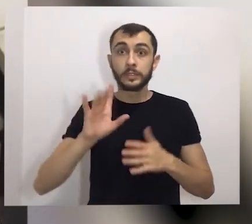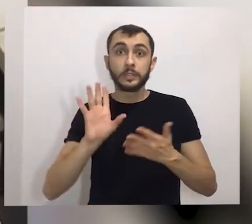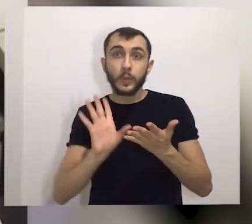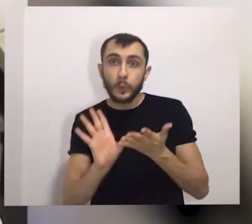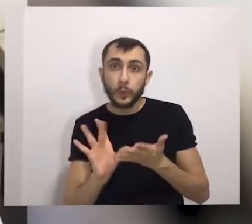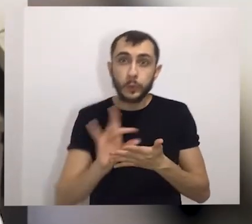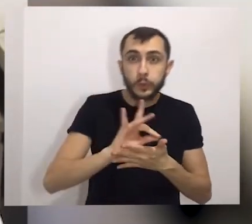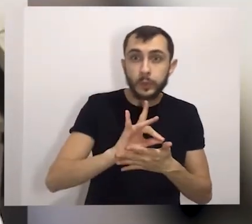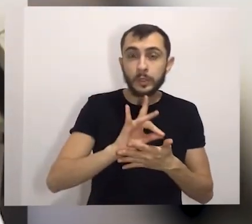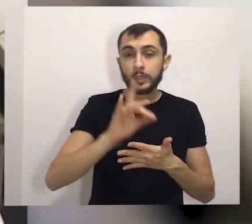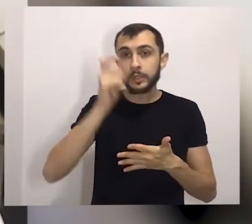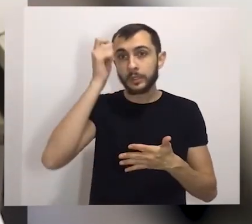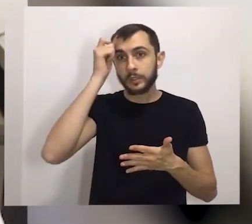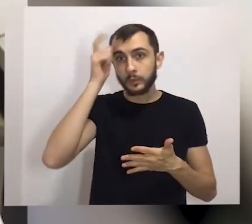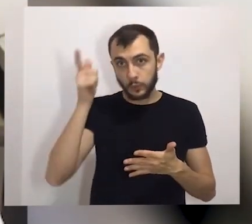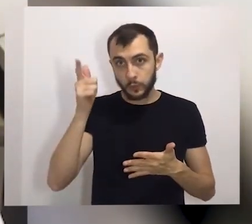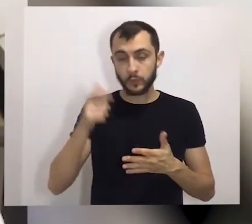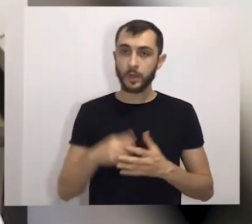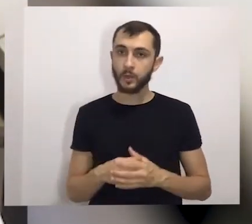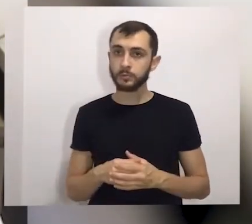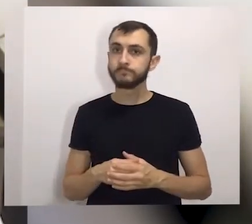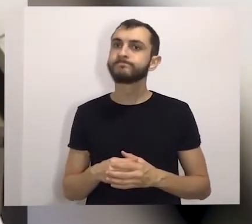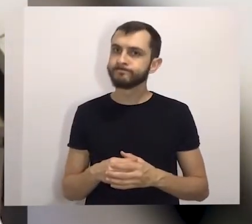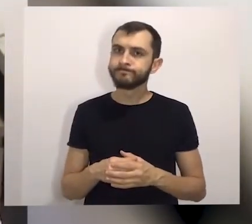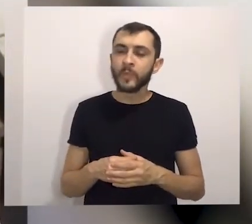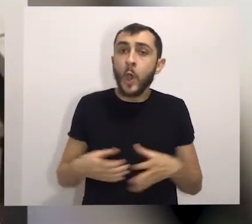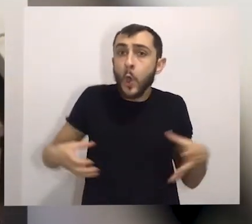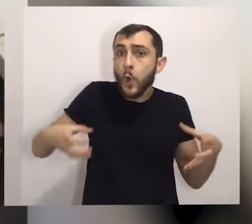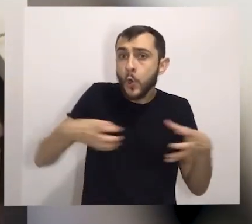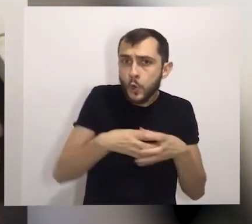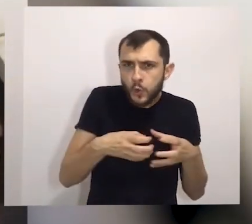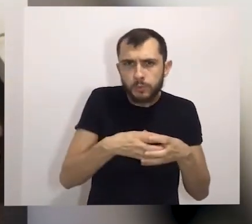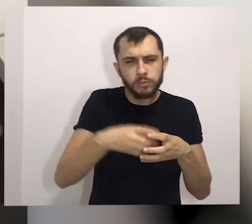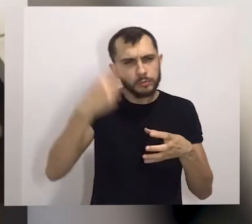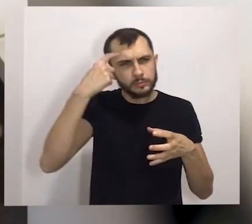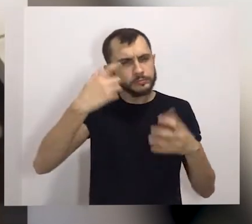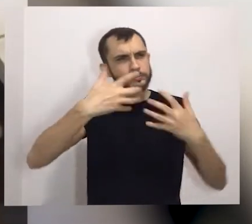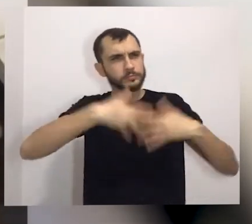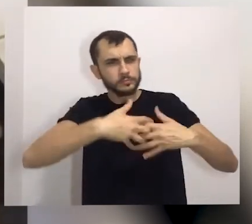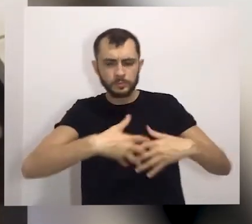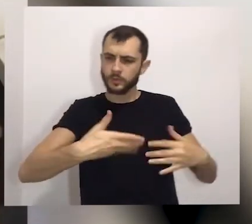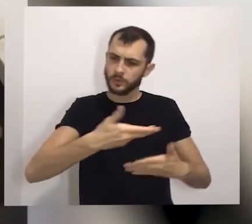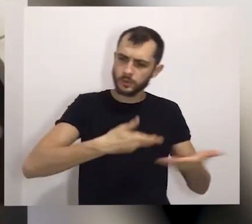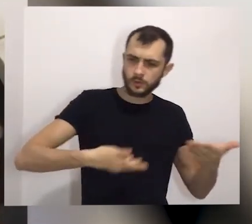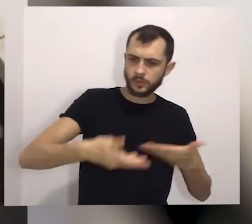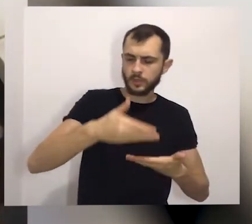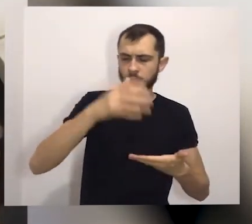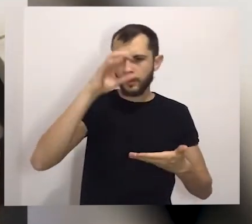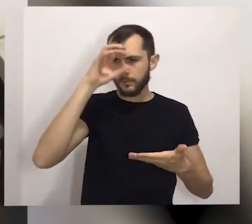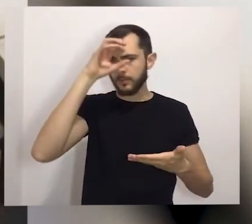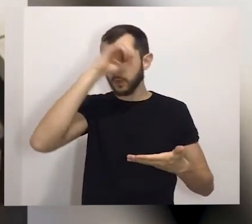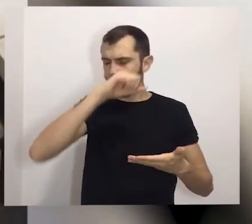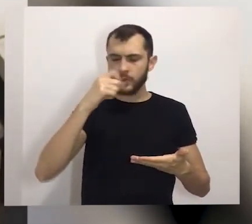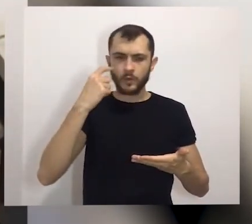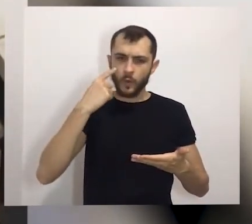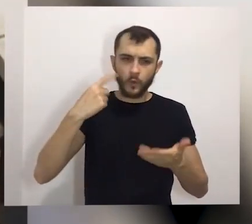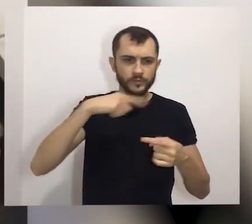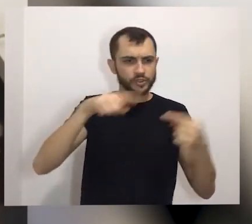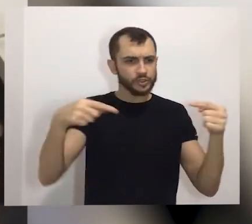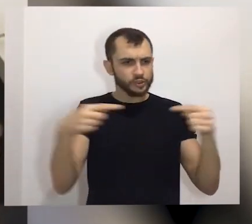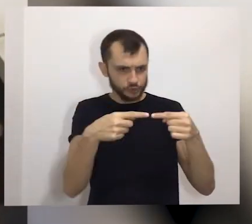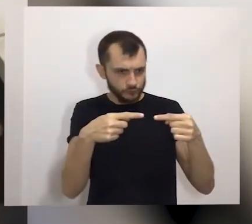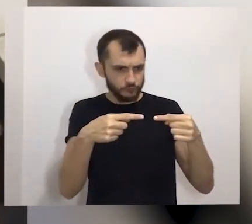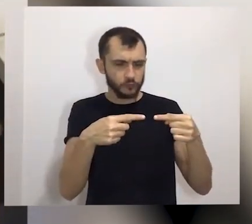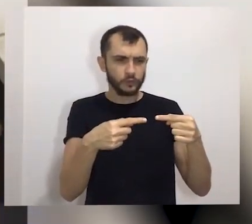nas competências da área, o grupo entendeu que faria sentido organizar os objetos de conhecimento e objetivos de